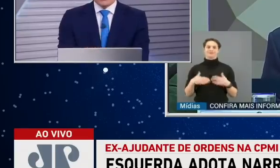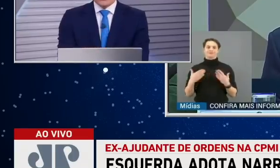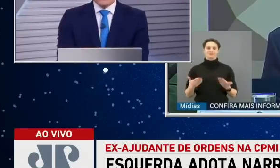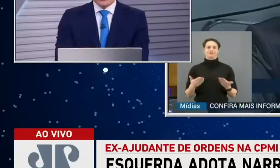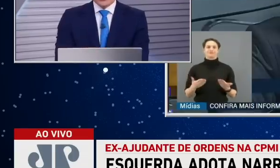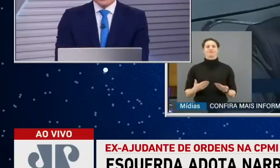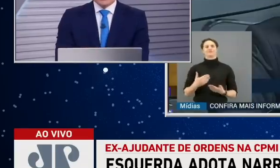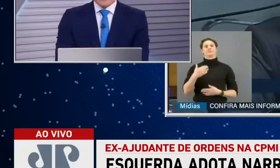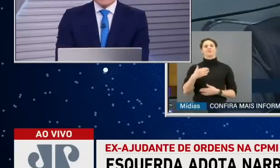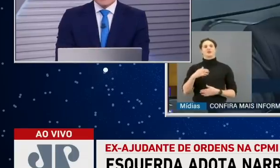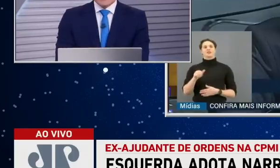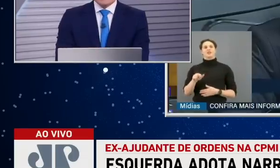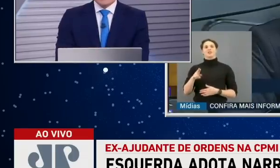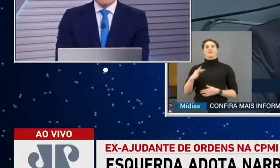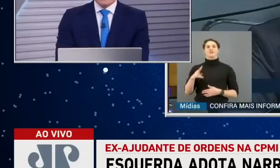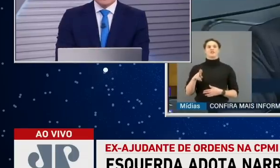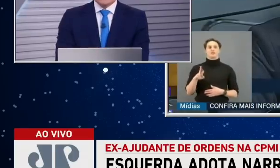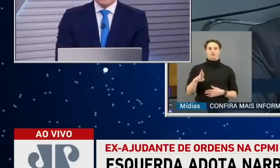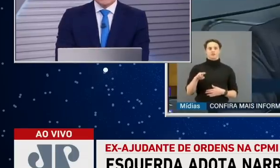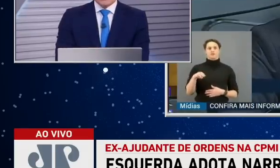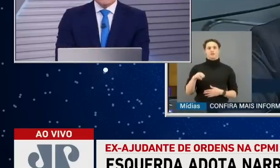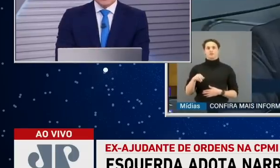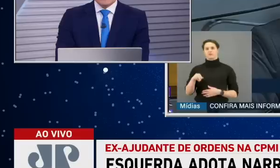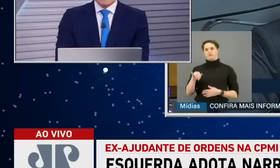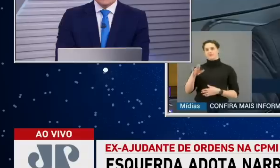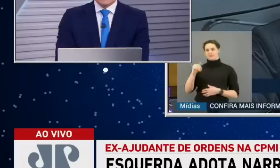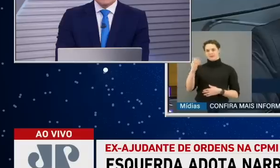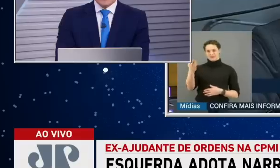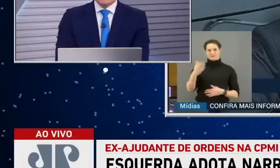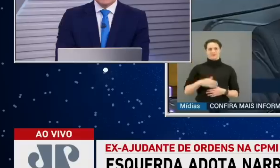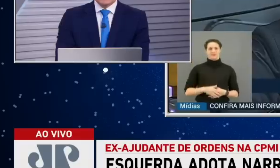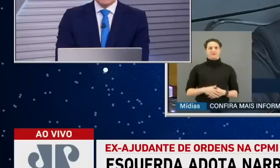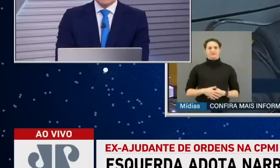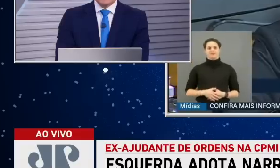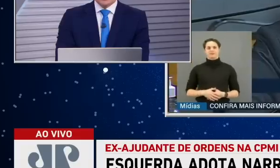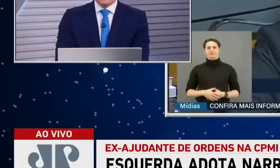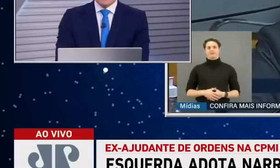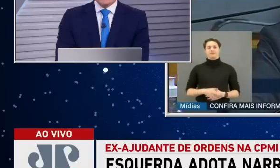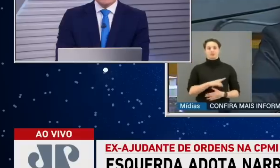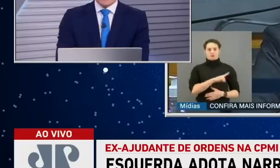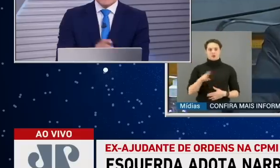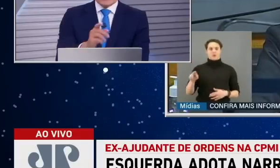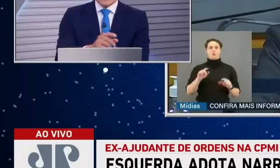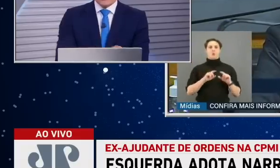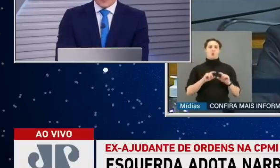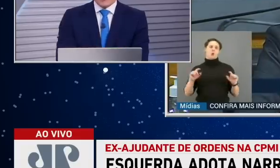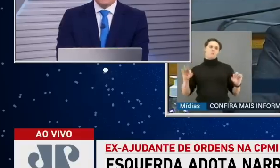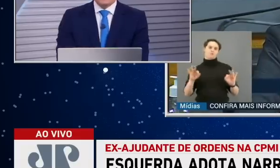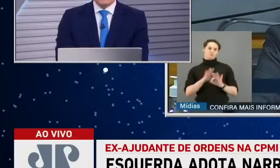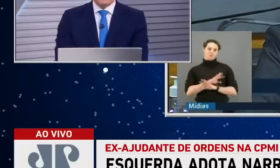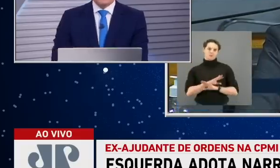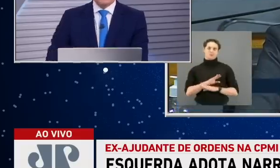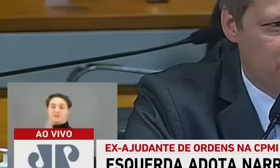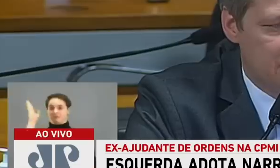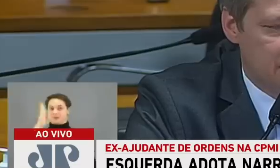tem imagens ao vivo de Brasília neste momento. Quem fala é o deputado do Novo, Marcel Van Hatten. Vamos